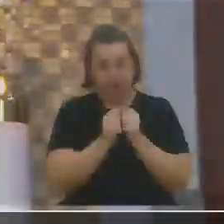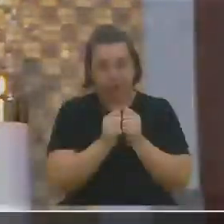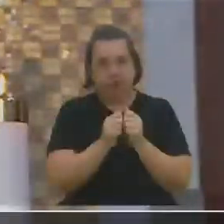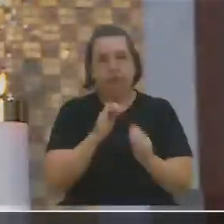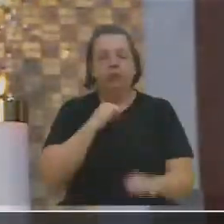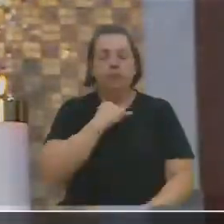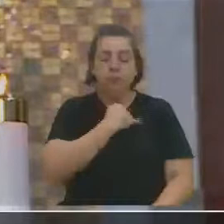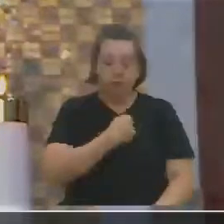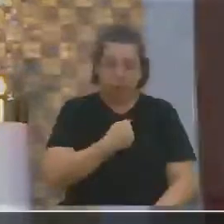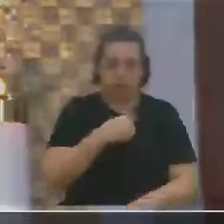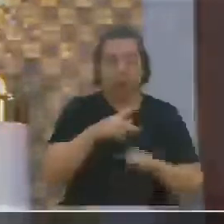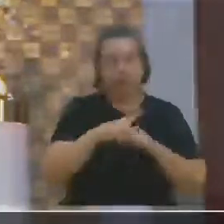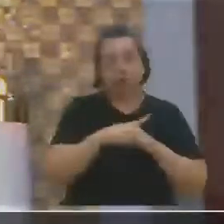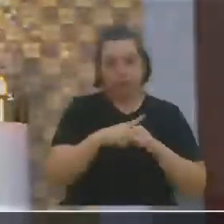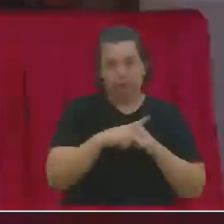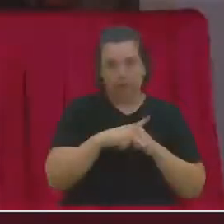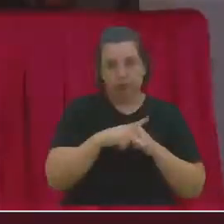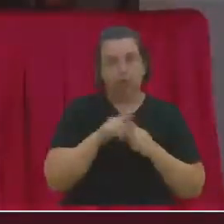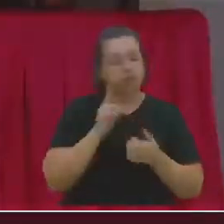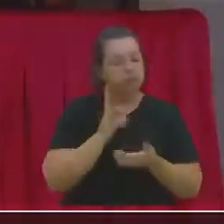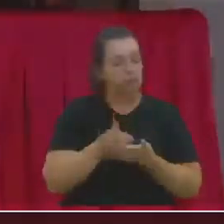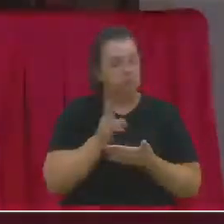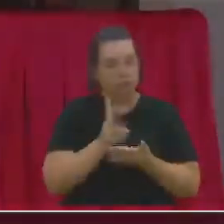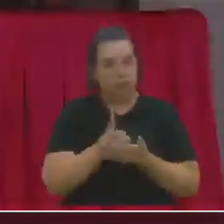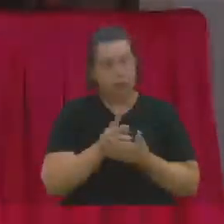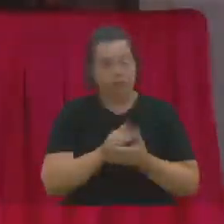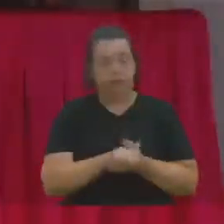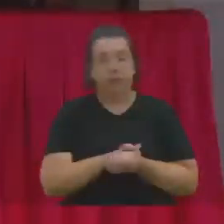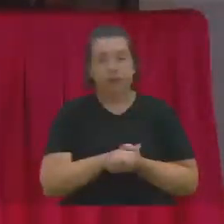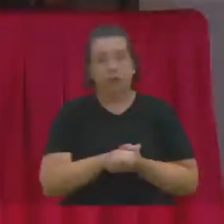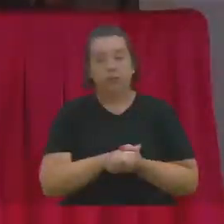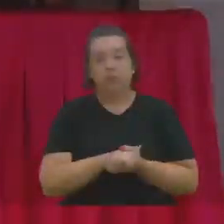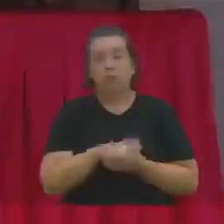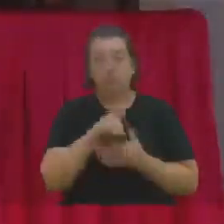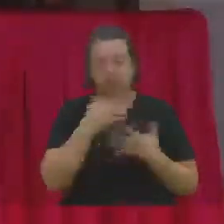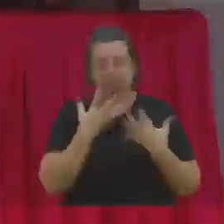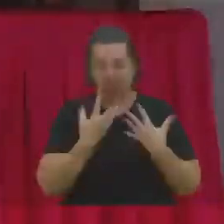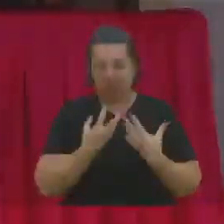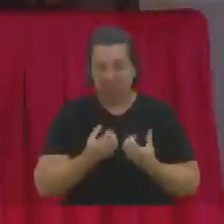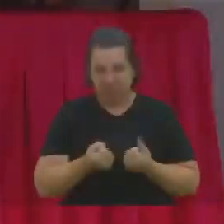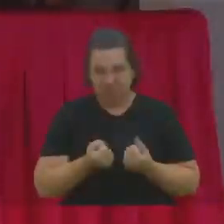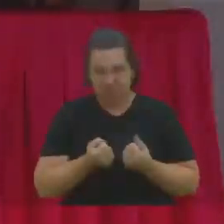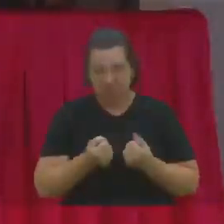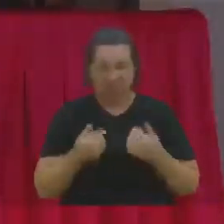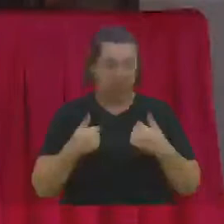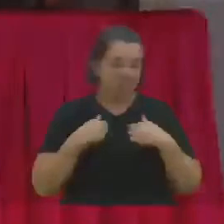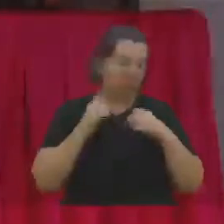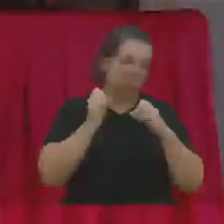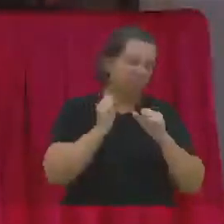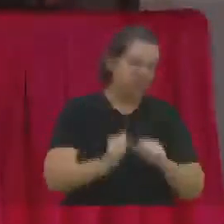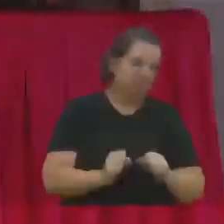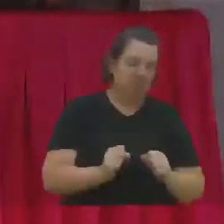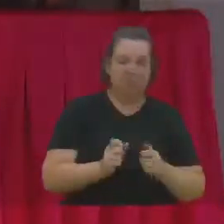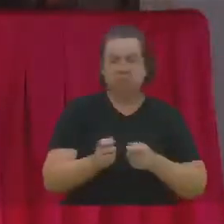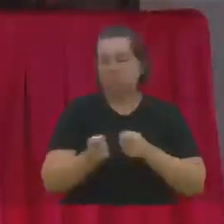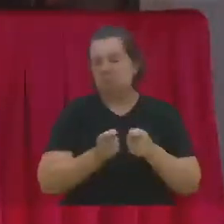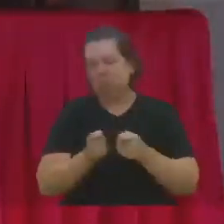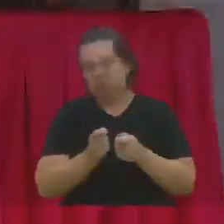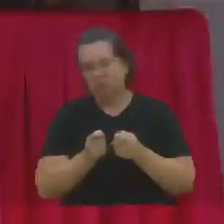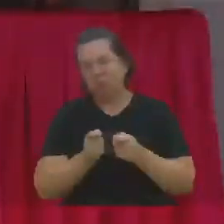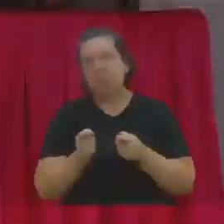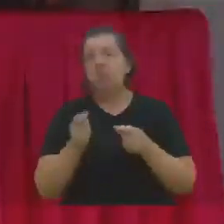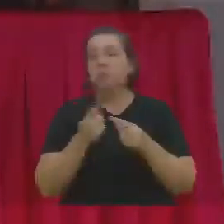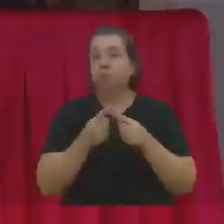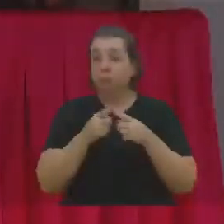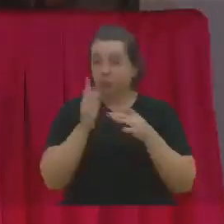coração dos discípulos. Não se deixaram levar pelo poder da qual Jesus